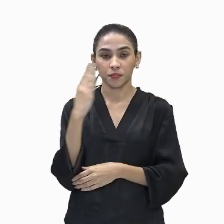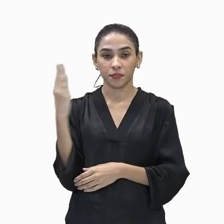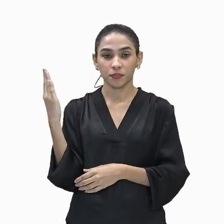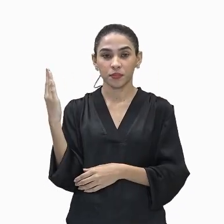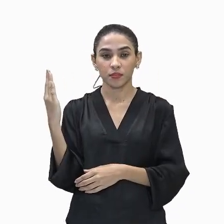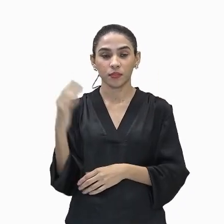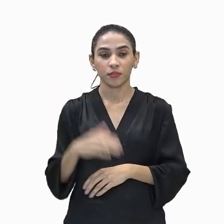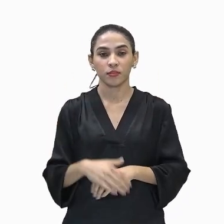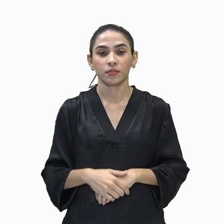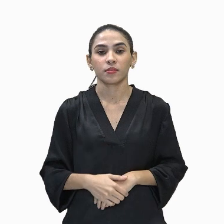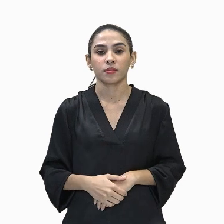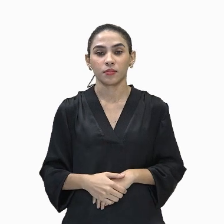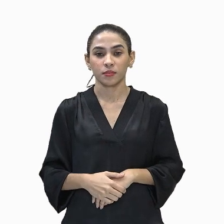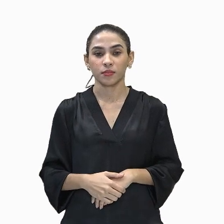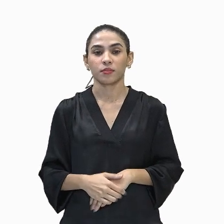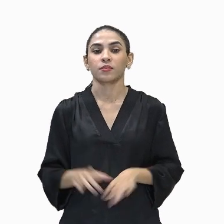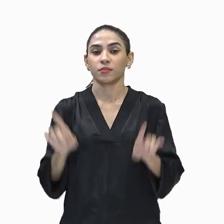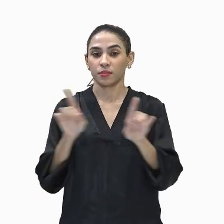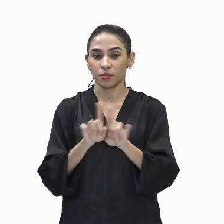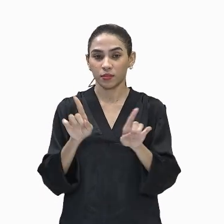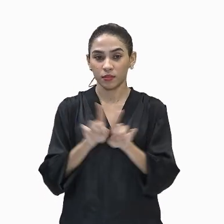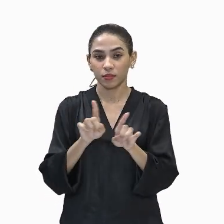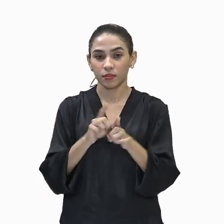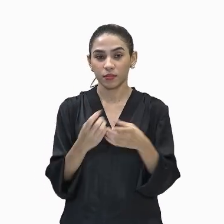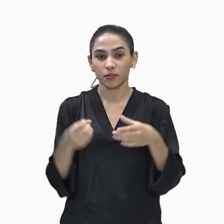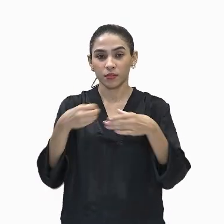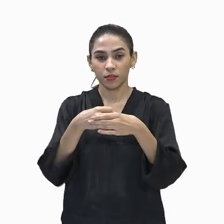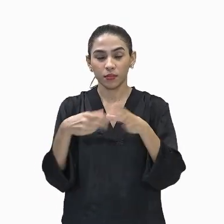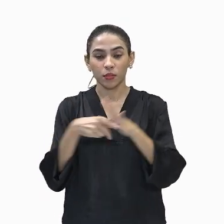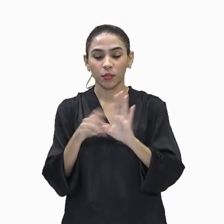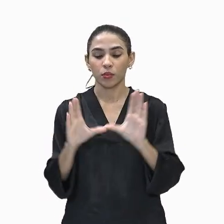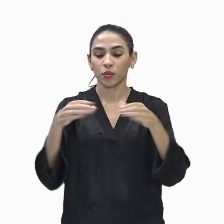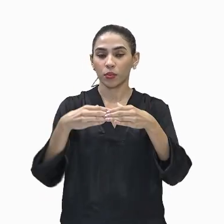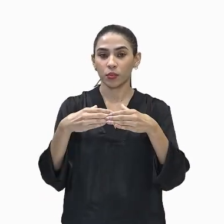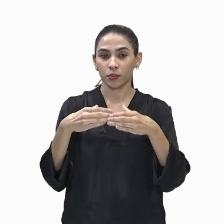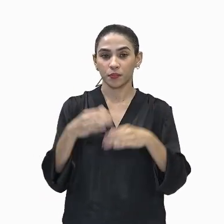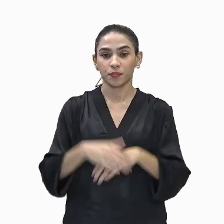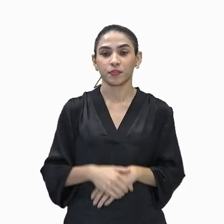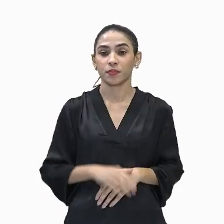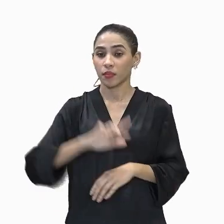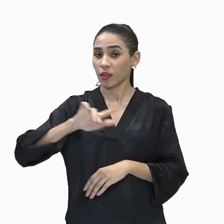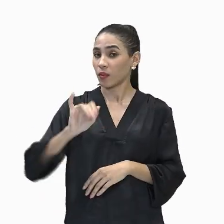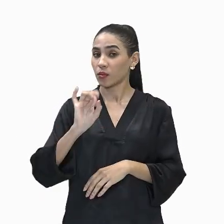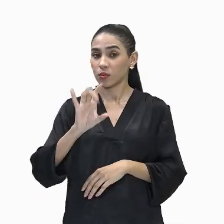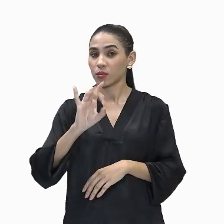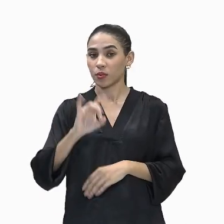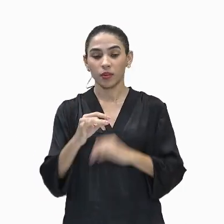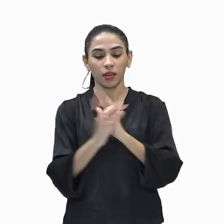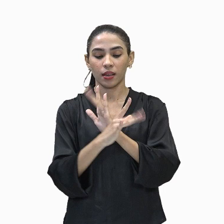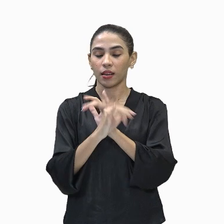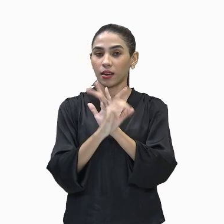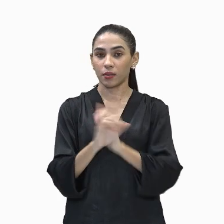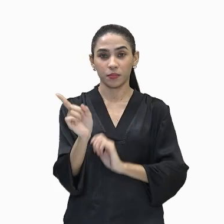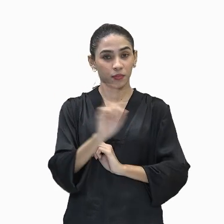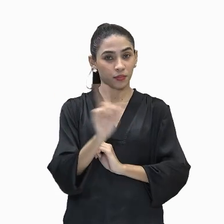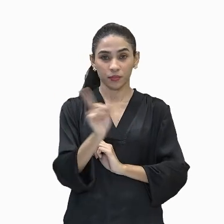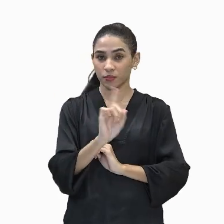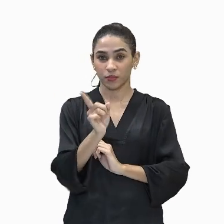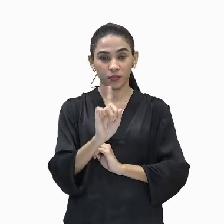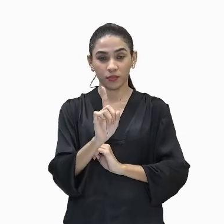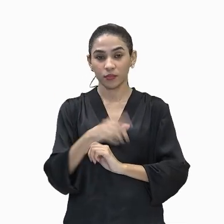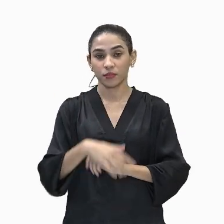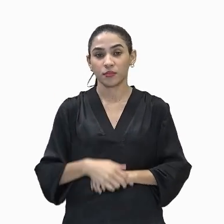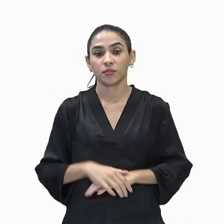dos protozoários, que também fazem parte desse grupo, né? Então não é só as algas que fazem parte do reino